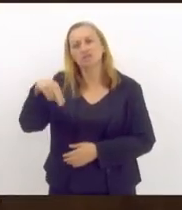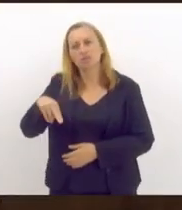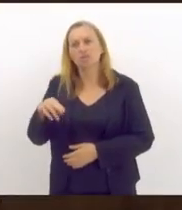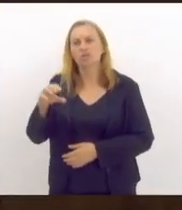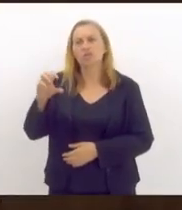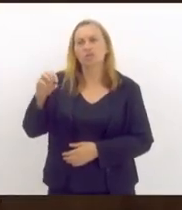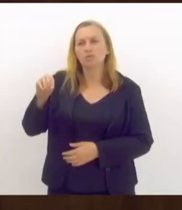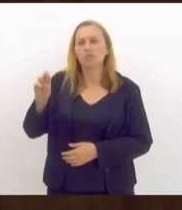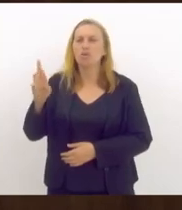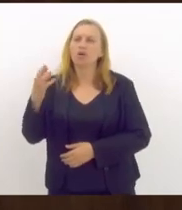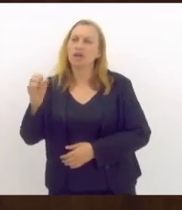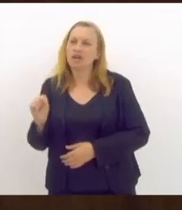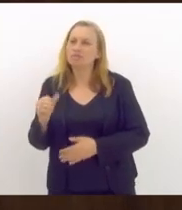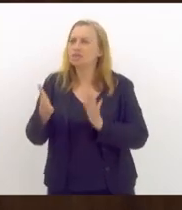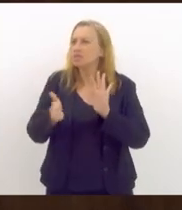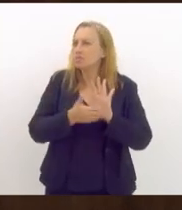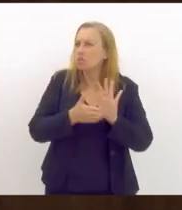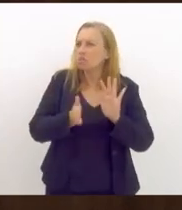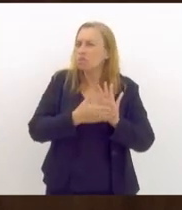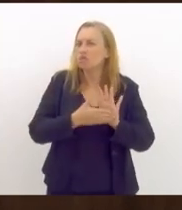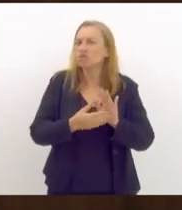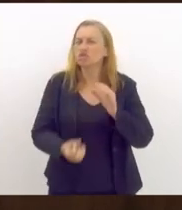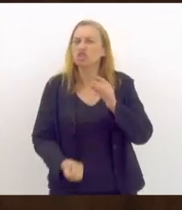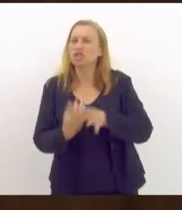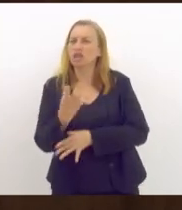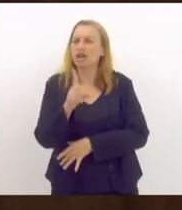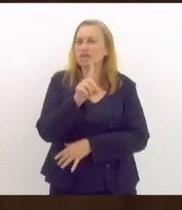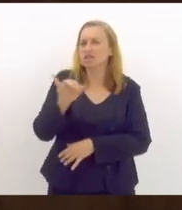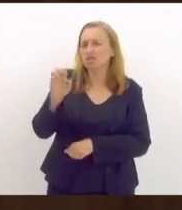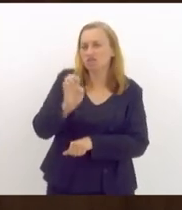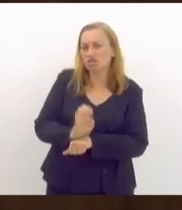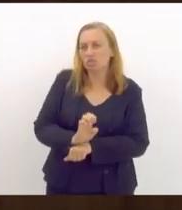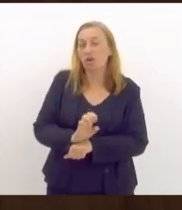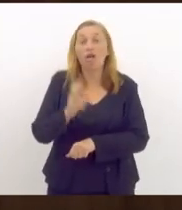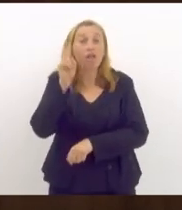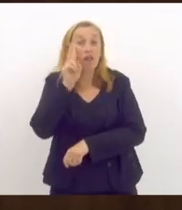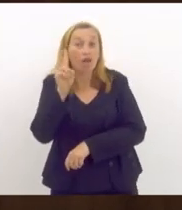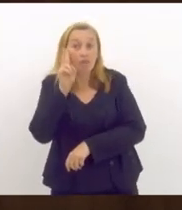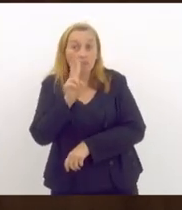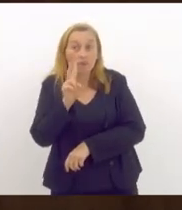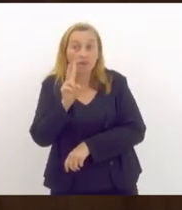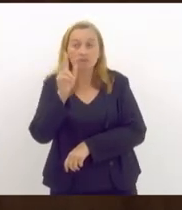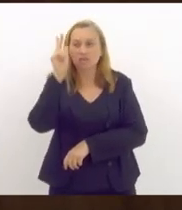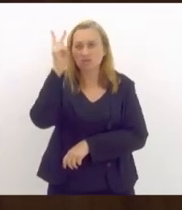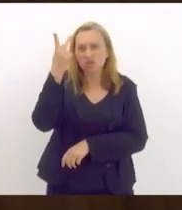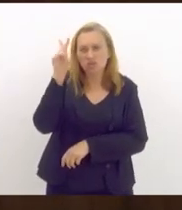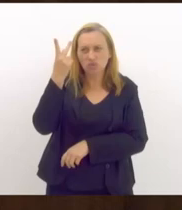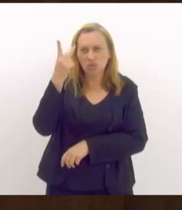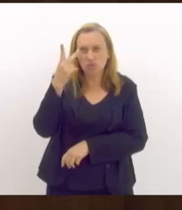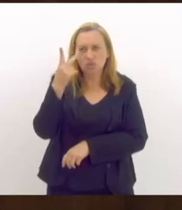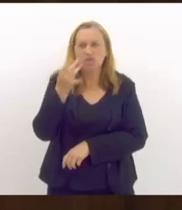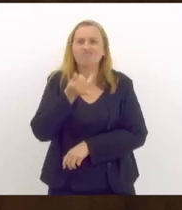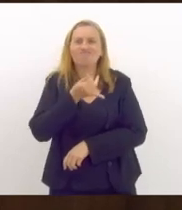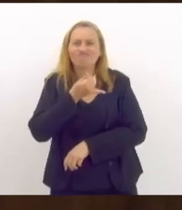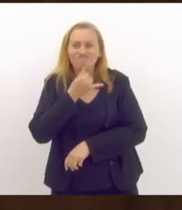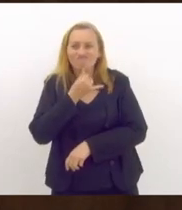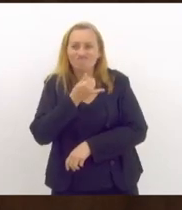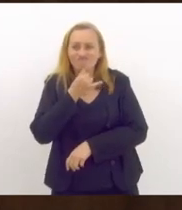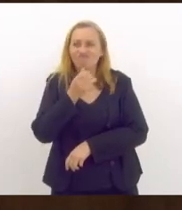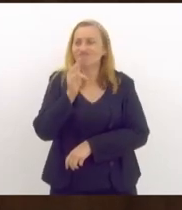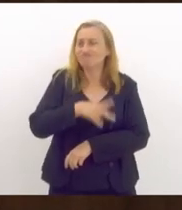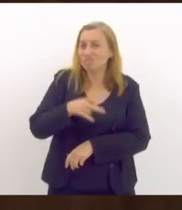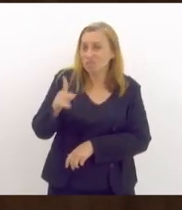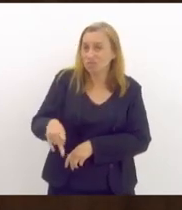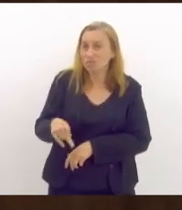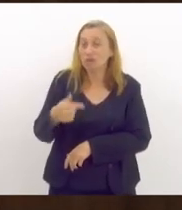por essa proposta é de criar esse dia Estadual lembrando dessa história dessa história muito triste de uma professora